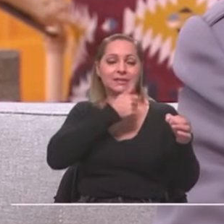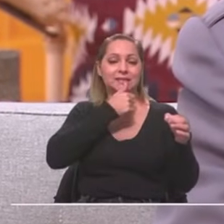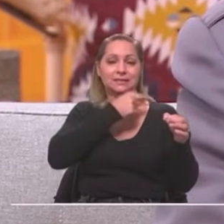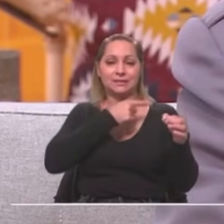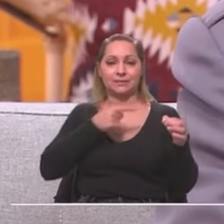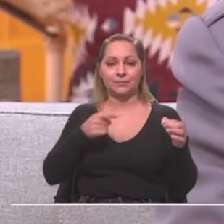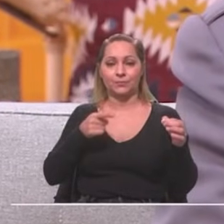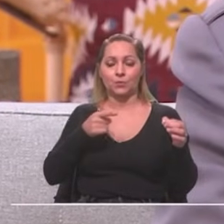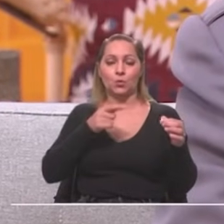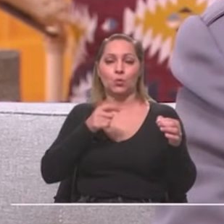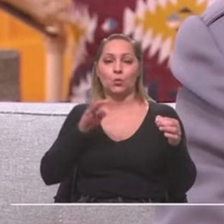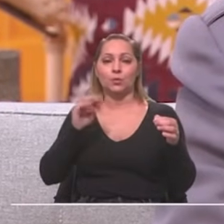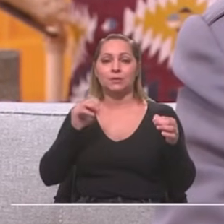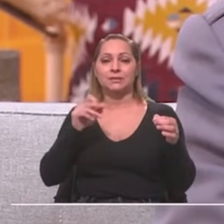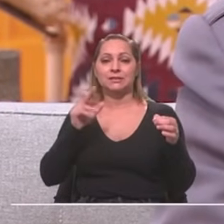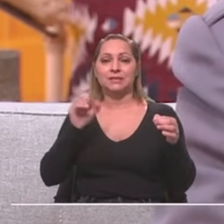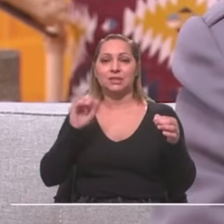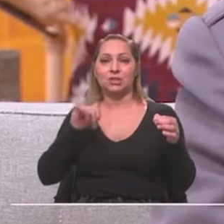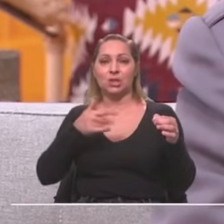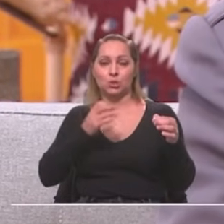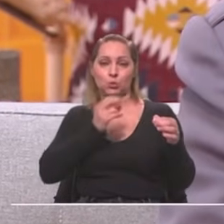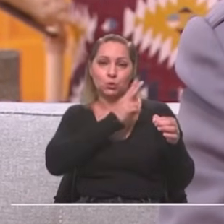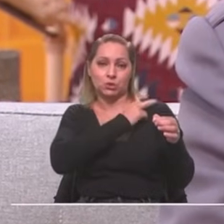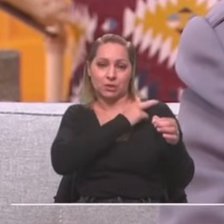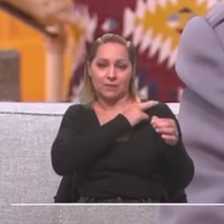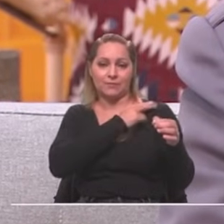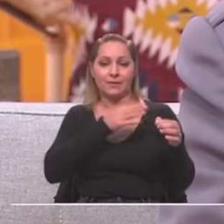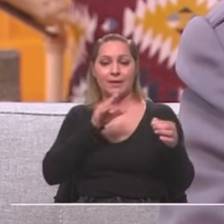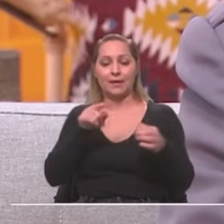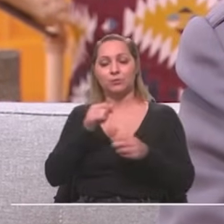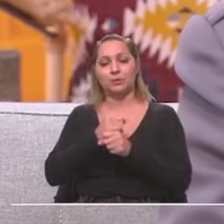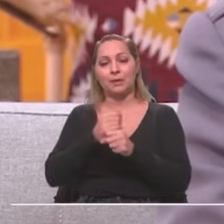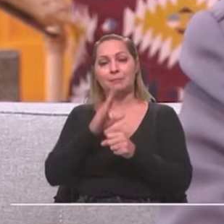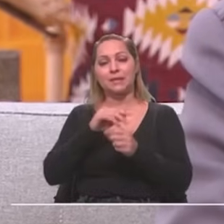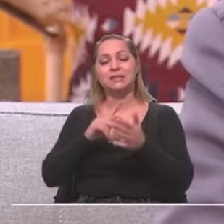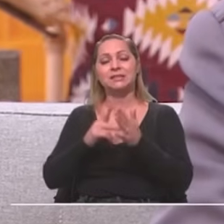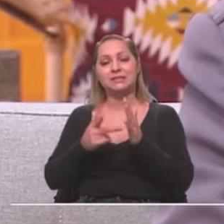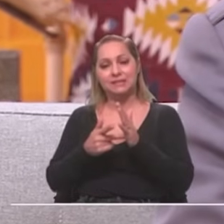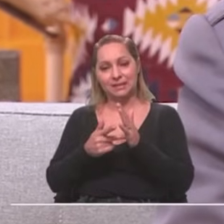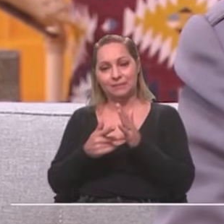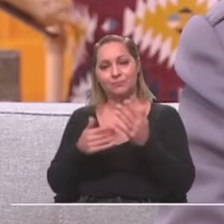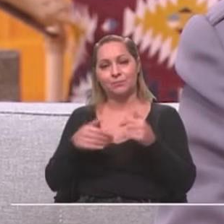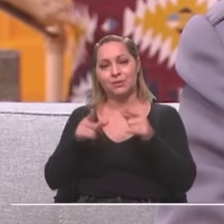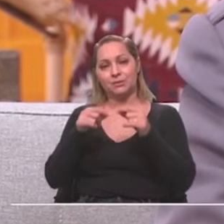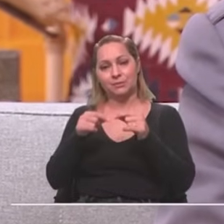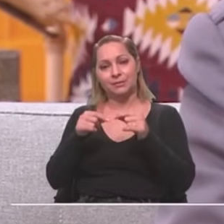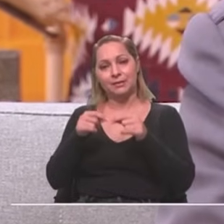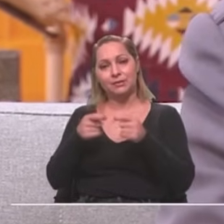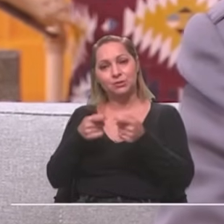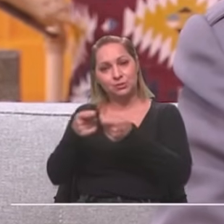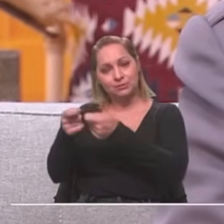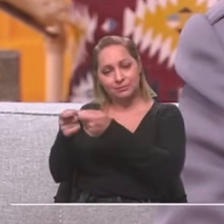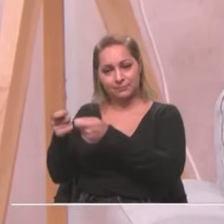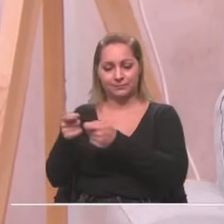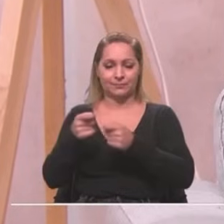faz tem uma função mais técnica, mas também de mentoria. Portanto,